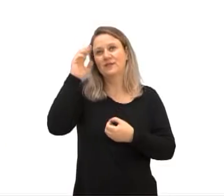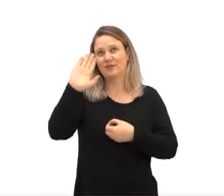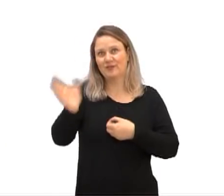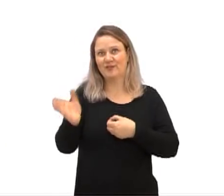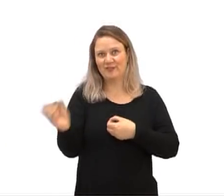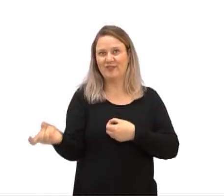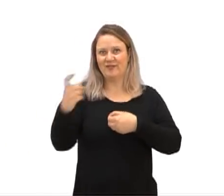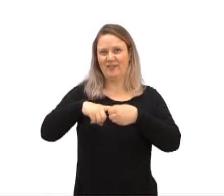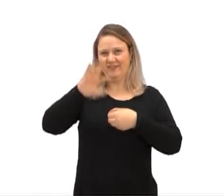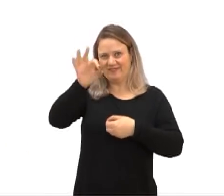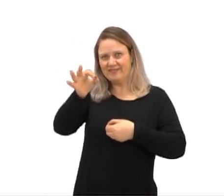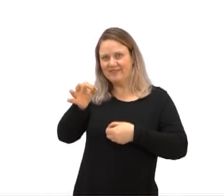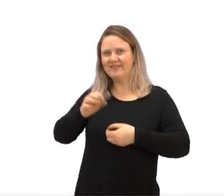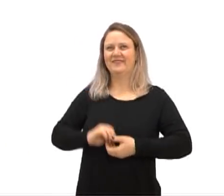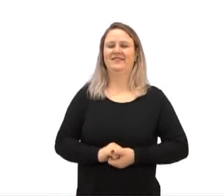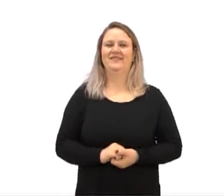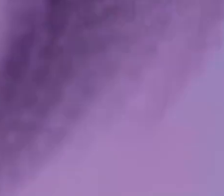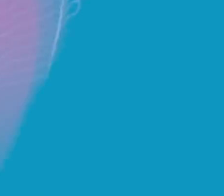conferir.